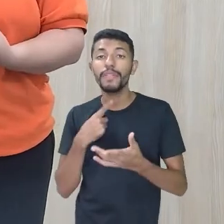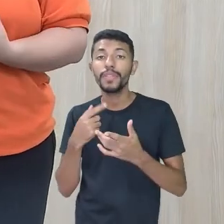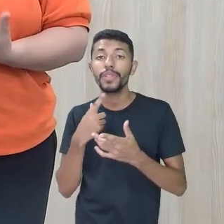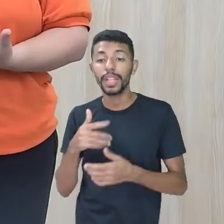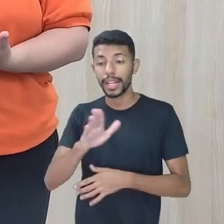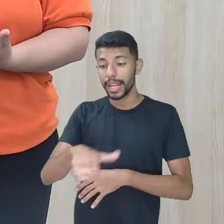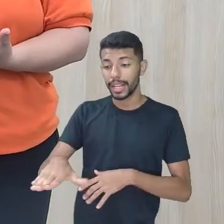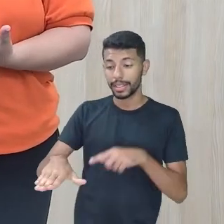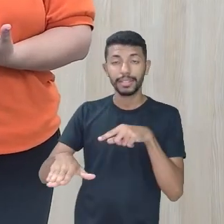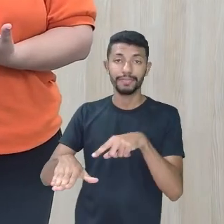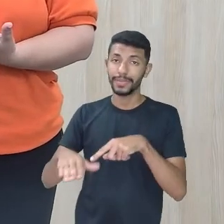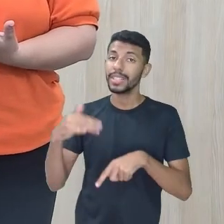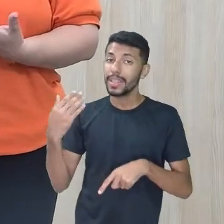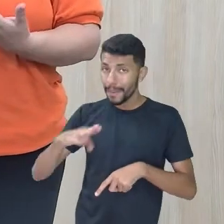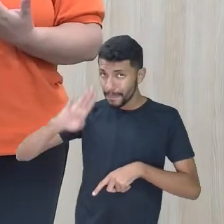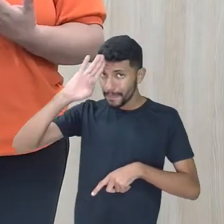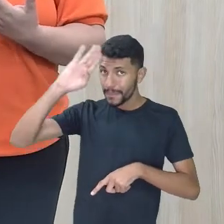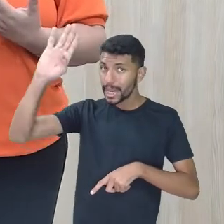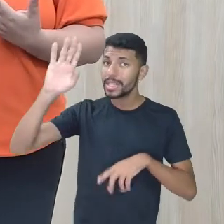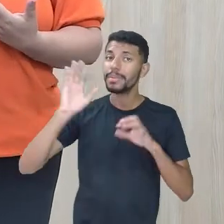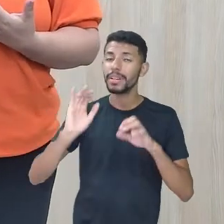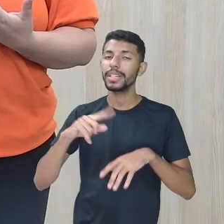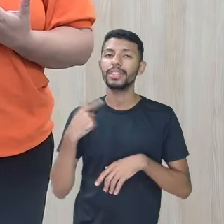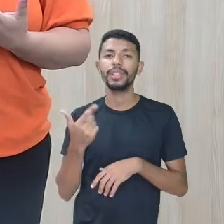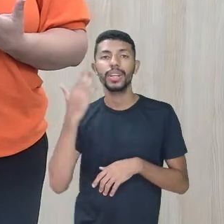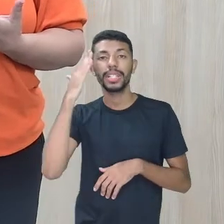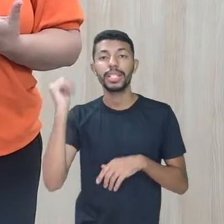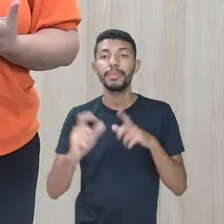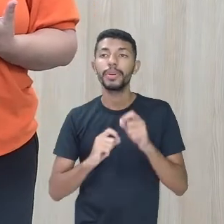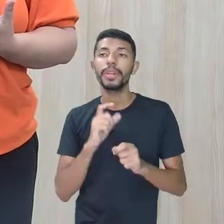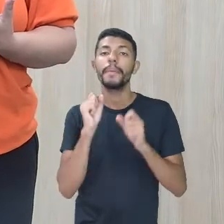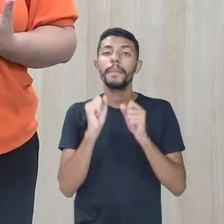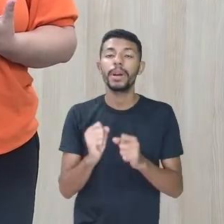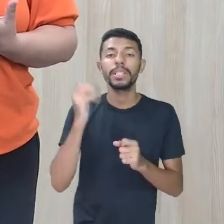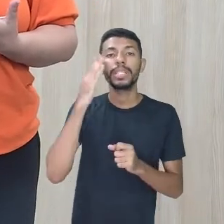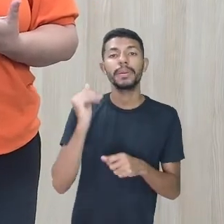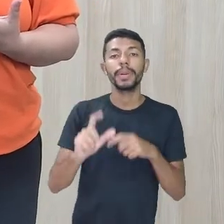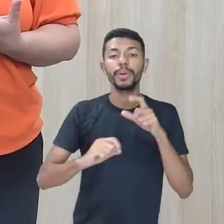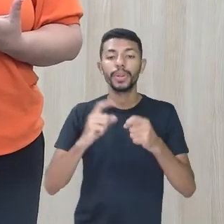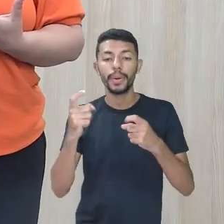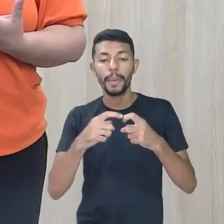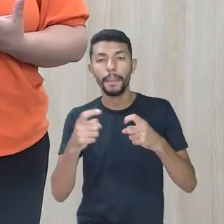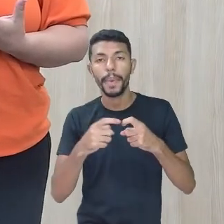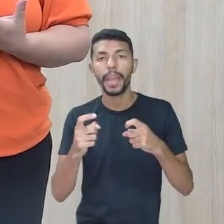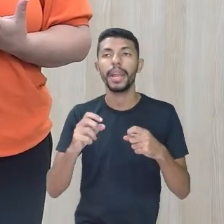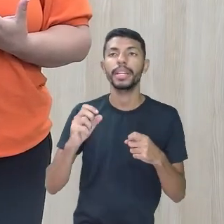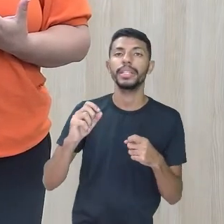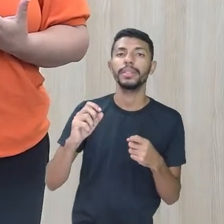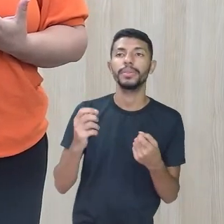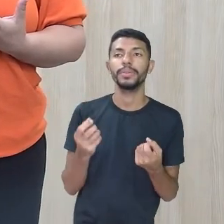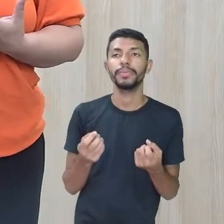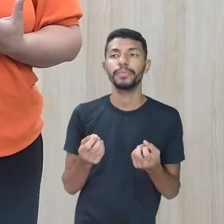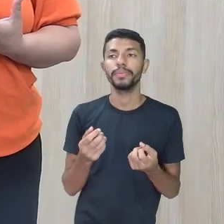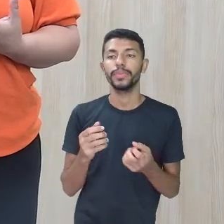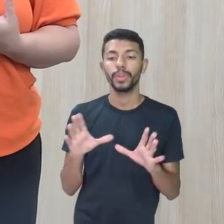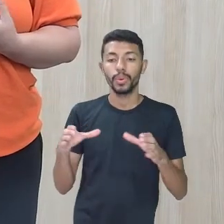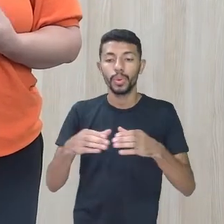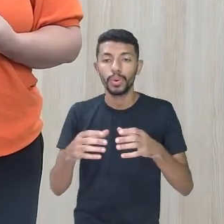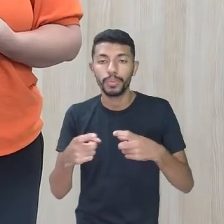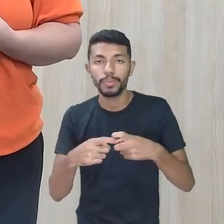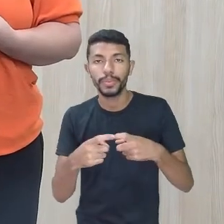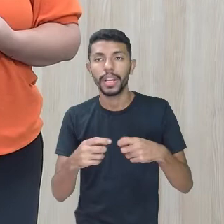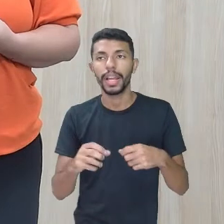é o principal, não é? Nós podemos saber do que o médico, a equipe